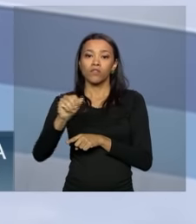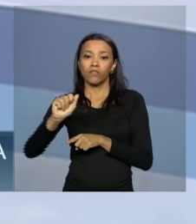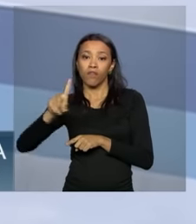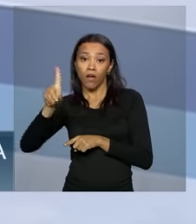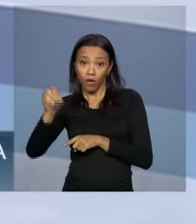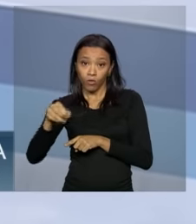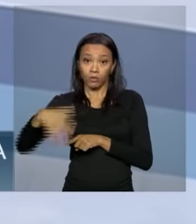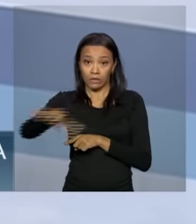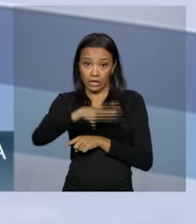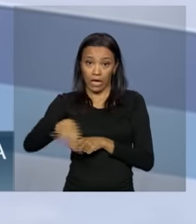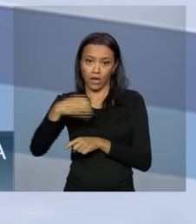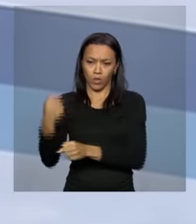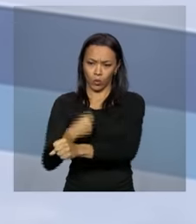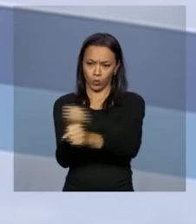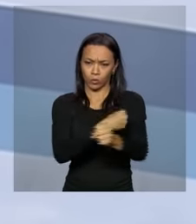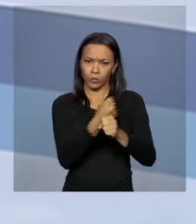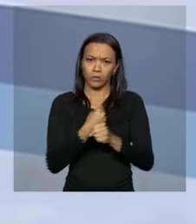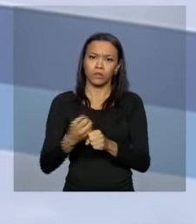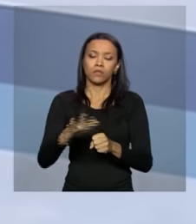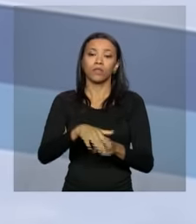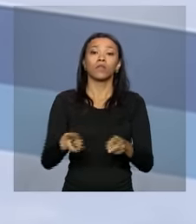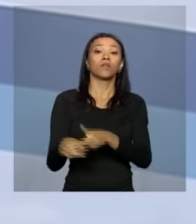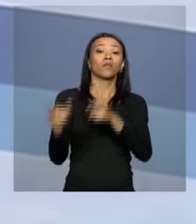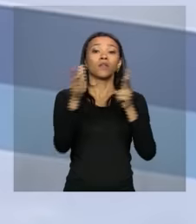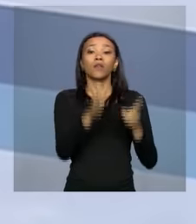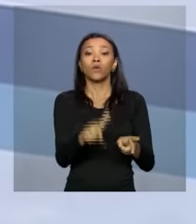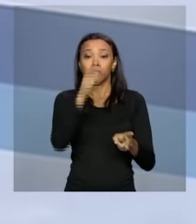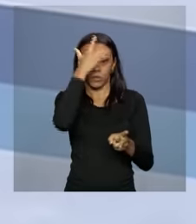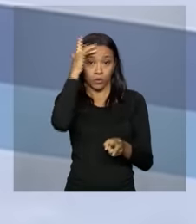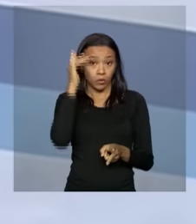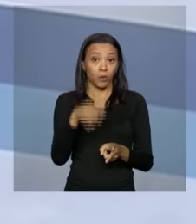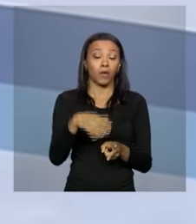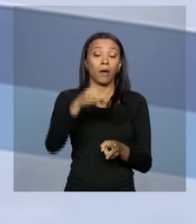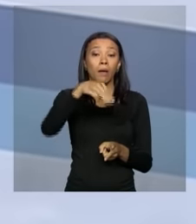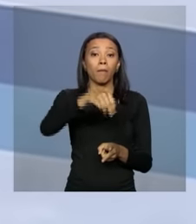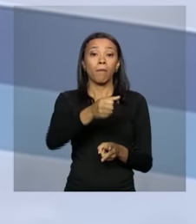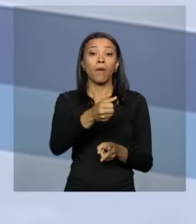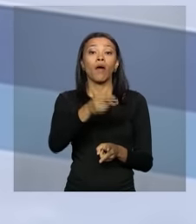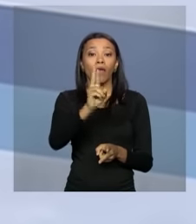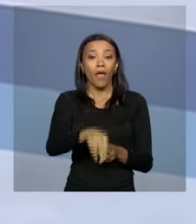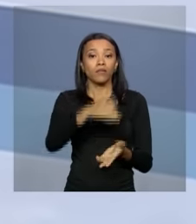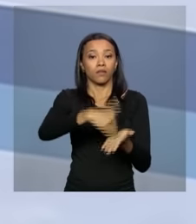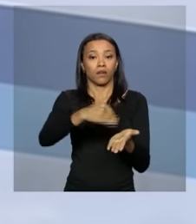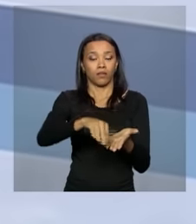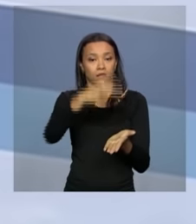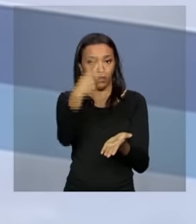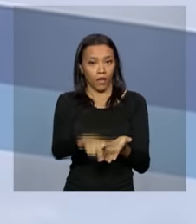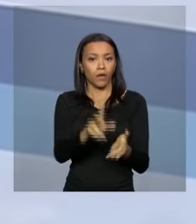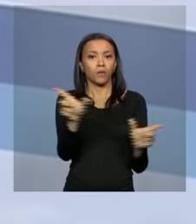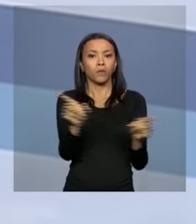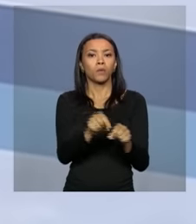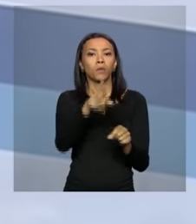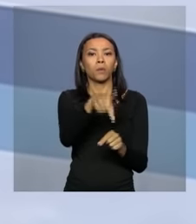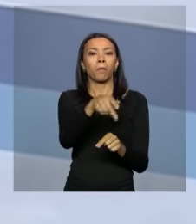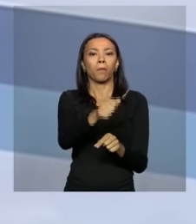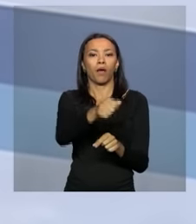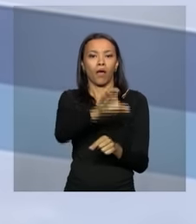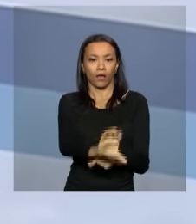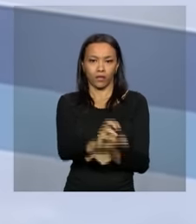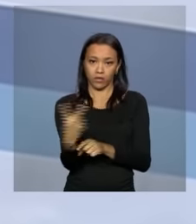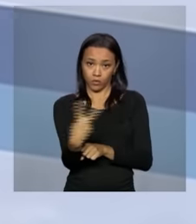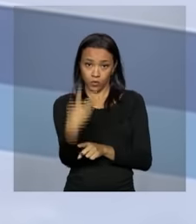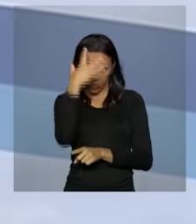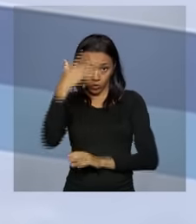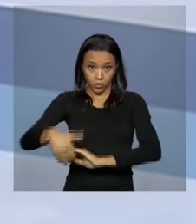Infraestrutura Hídrica, e o Maurício Muniz, que é o secretário nacional do PAC. Cumprimentar